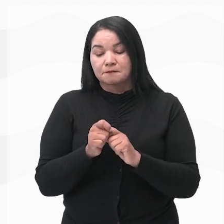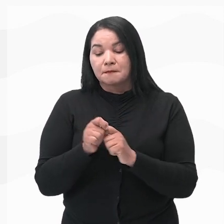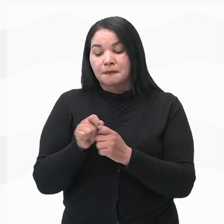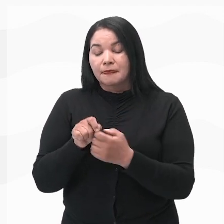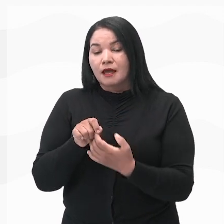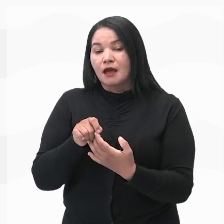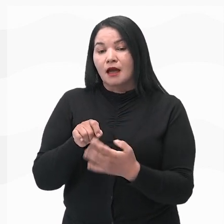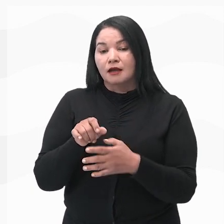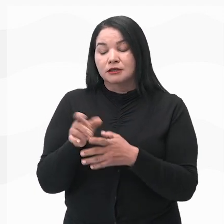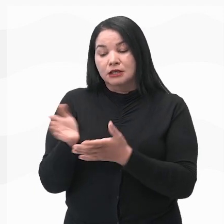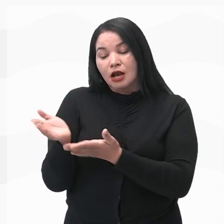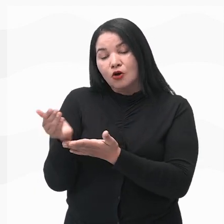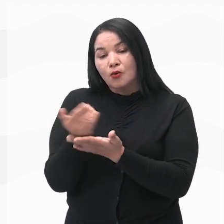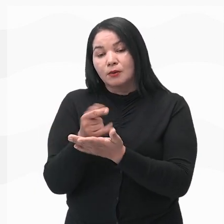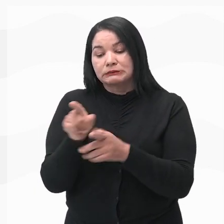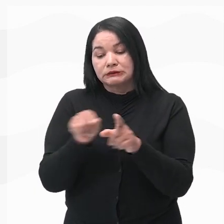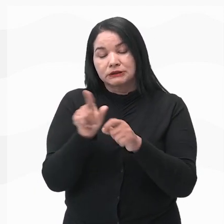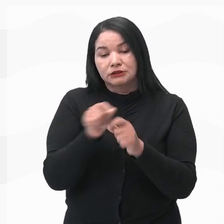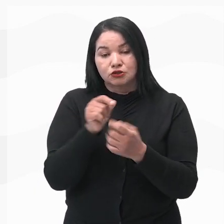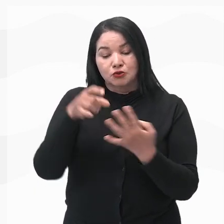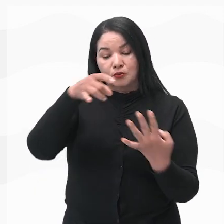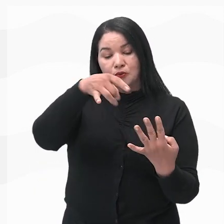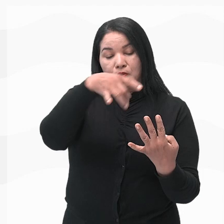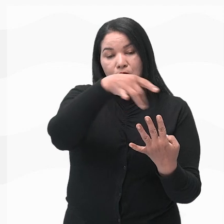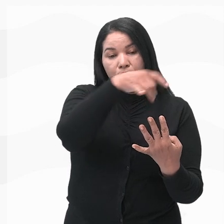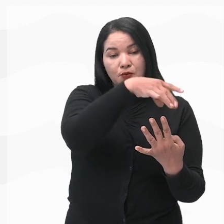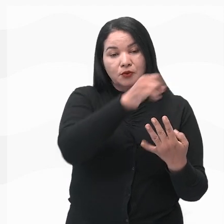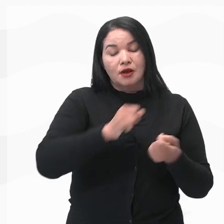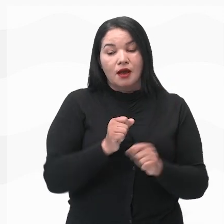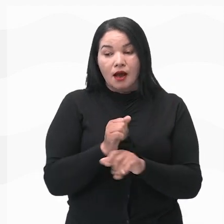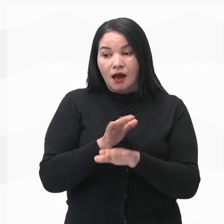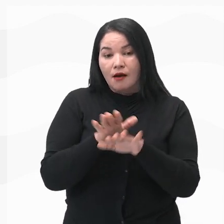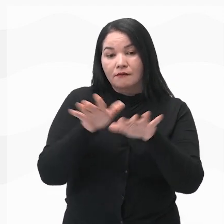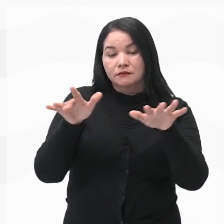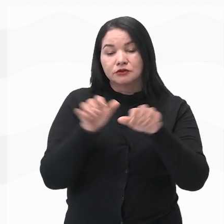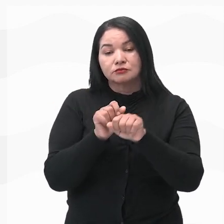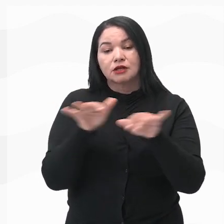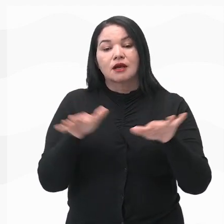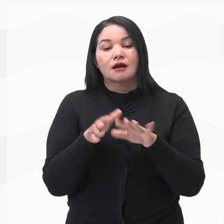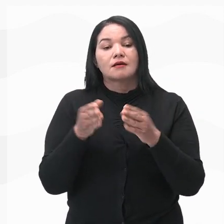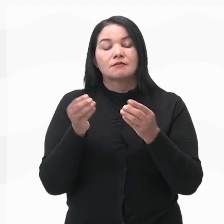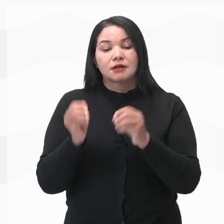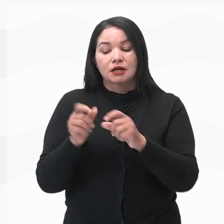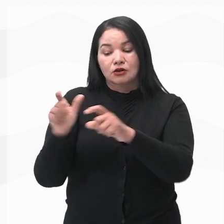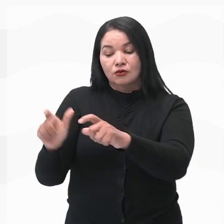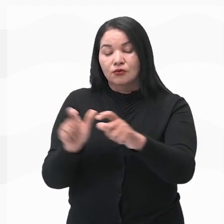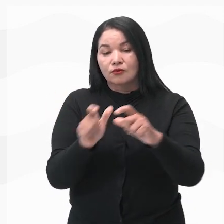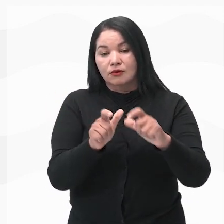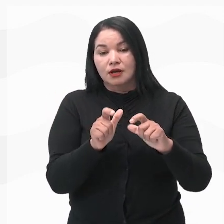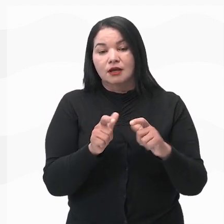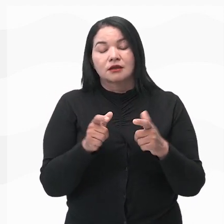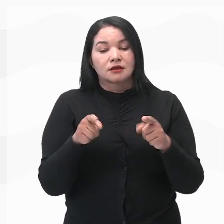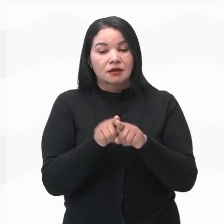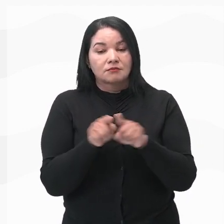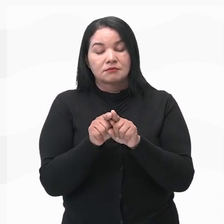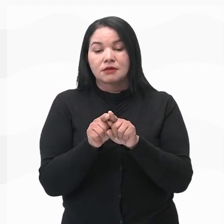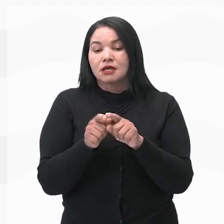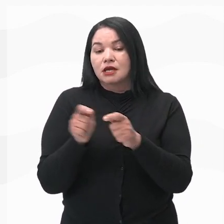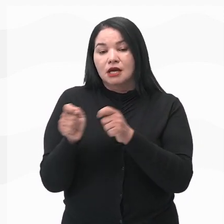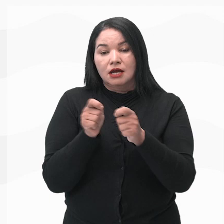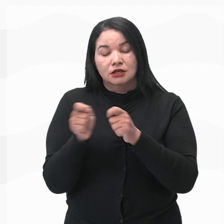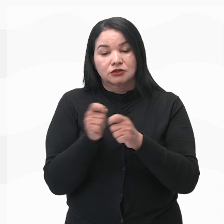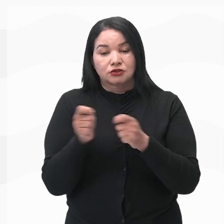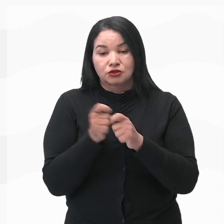coleta seletiva para todas as regiões e garantir a qualidade da infraestrutura e dos serviços de